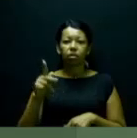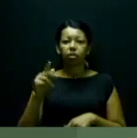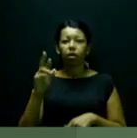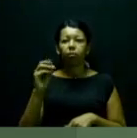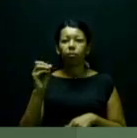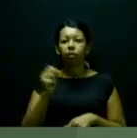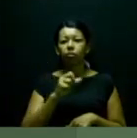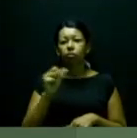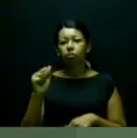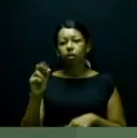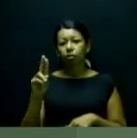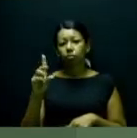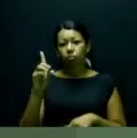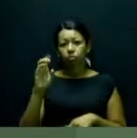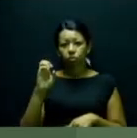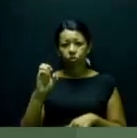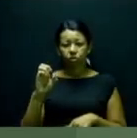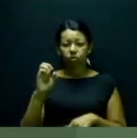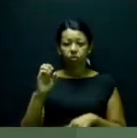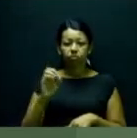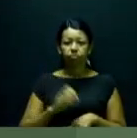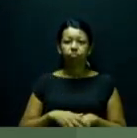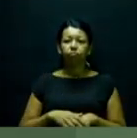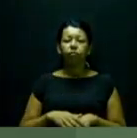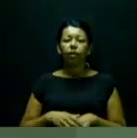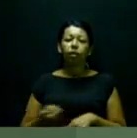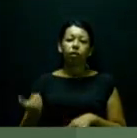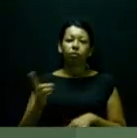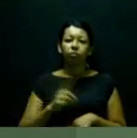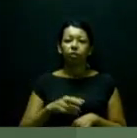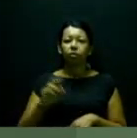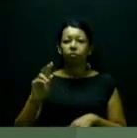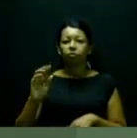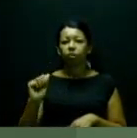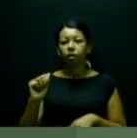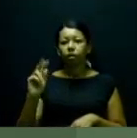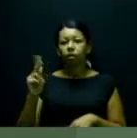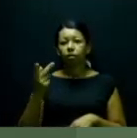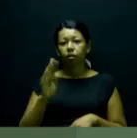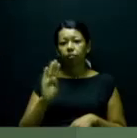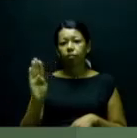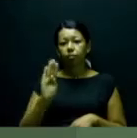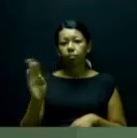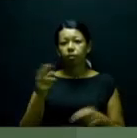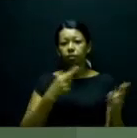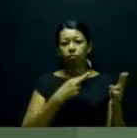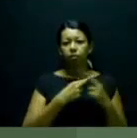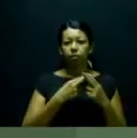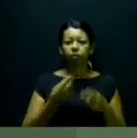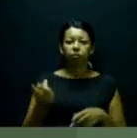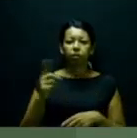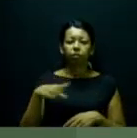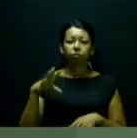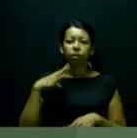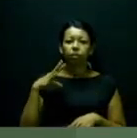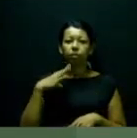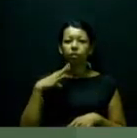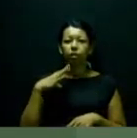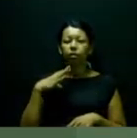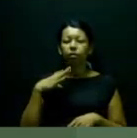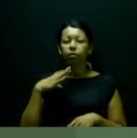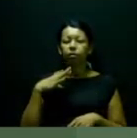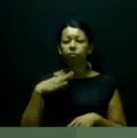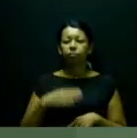ProSaúde, e, consequentemente, ficou a HBB responsável. E vieram para a cidade